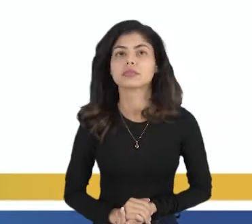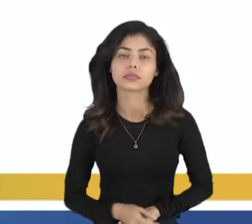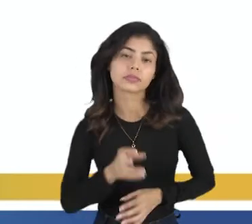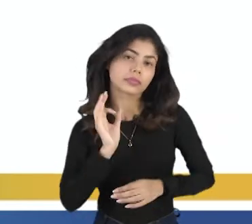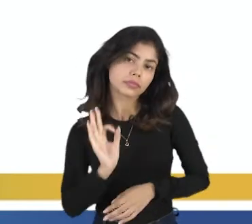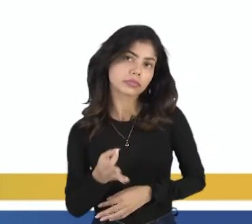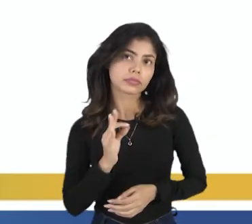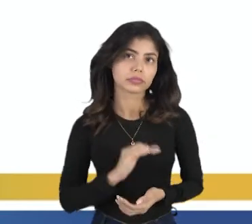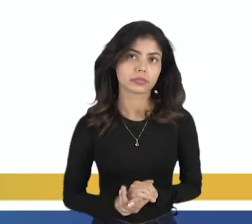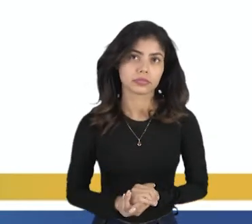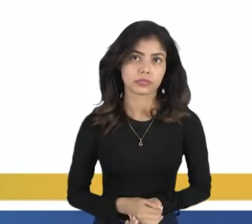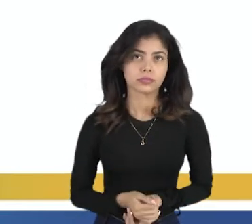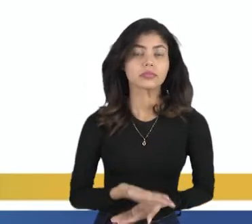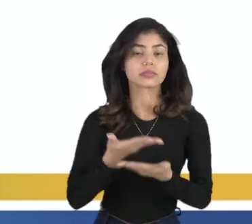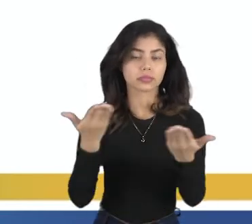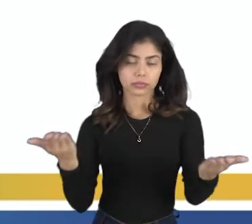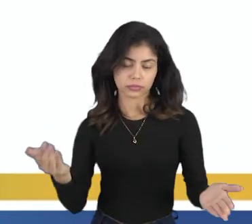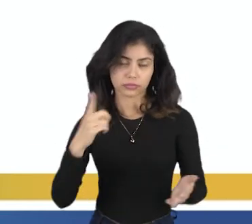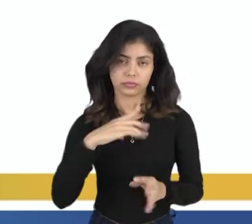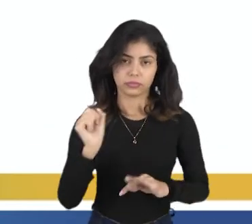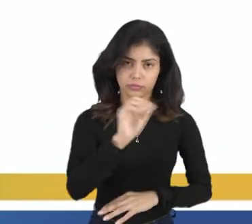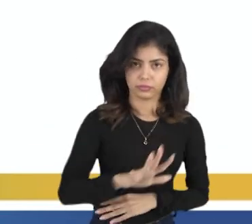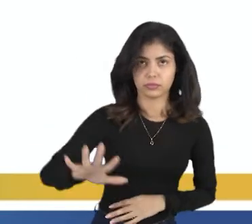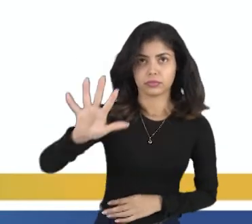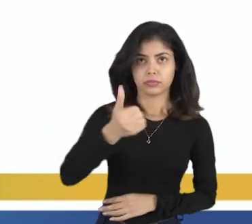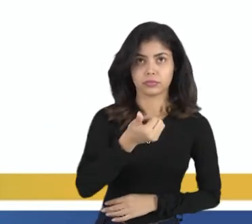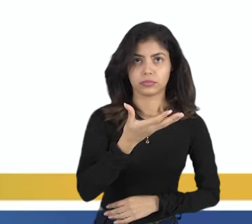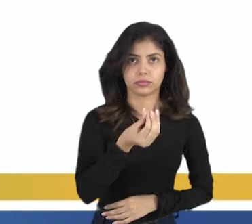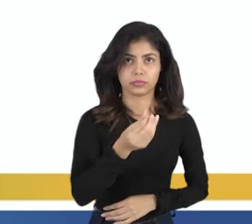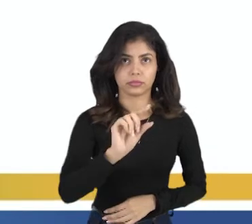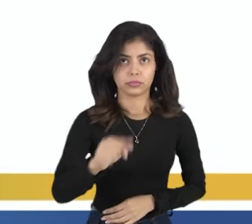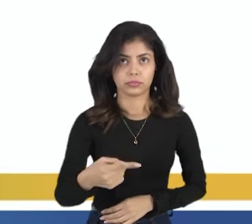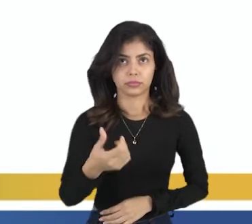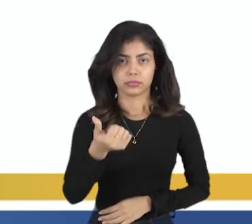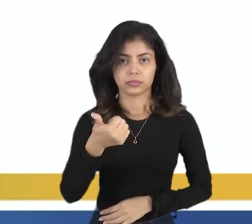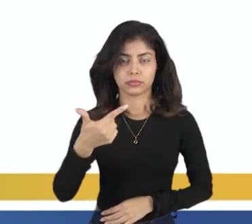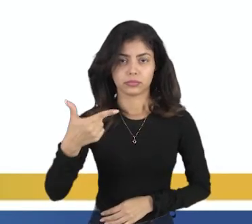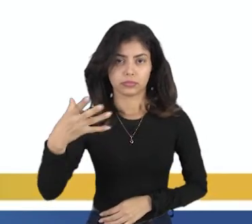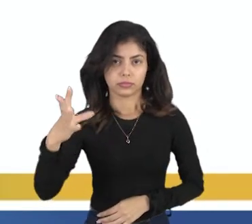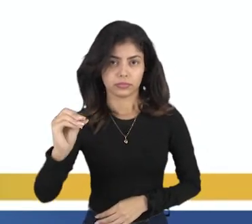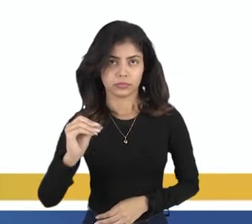840, certo? Então, temos aí um total de